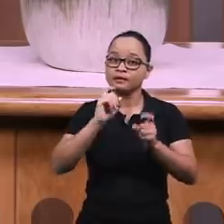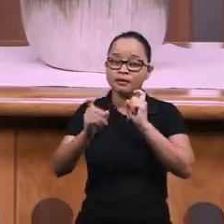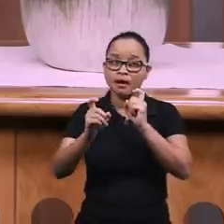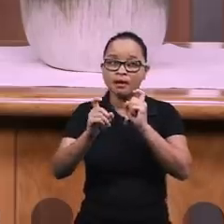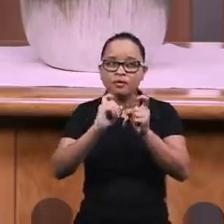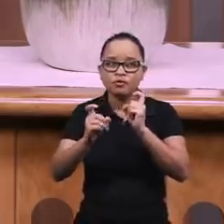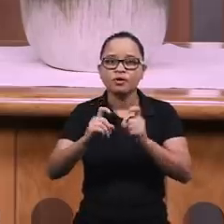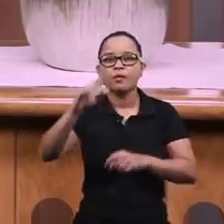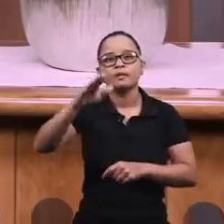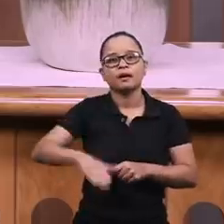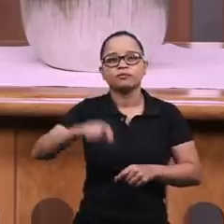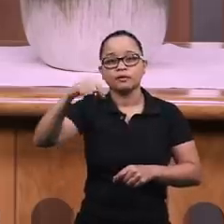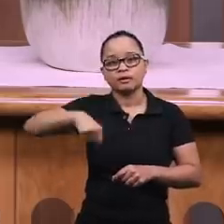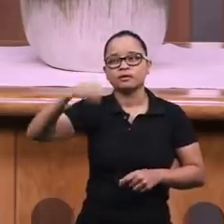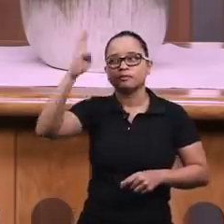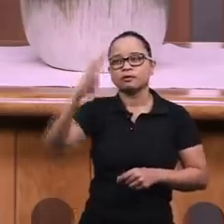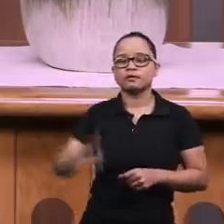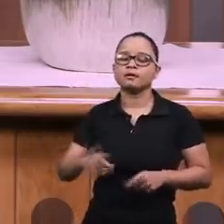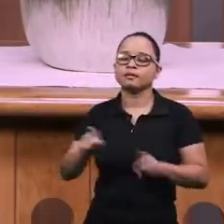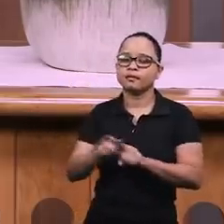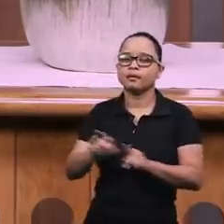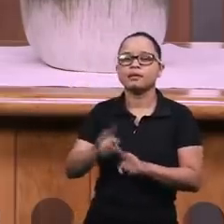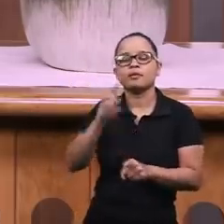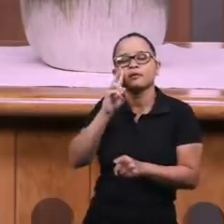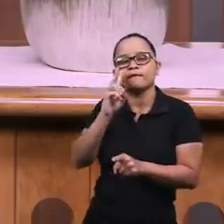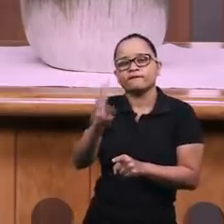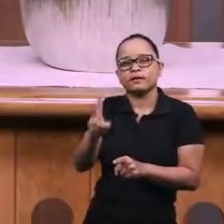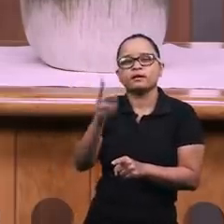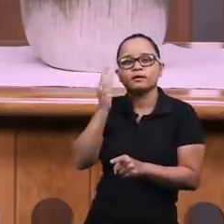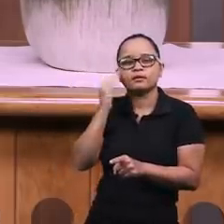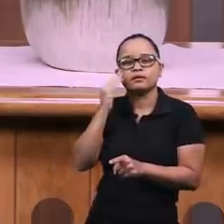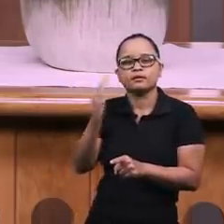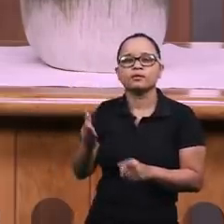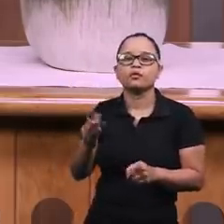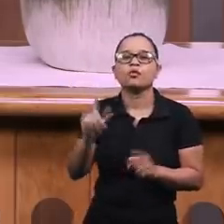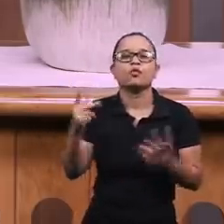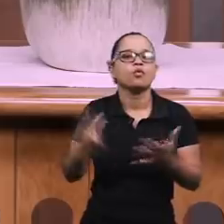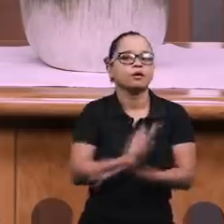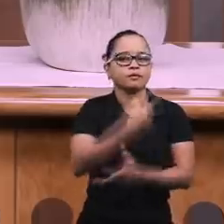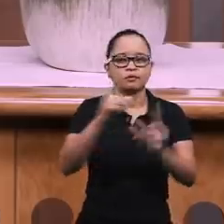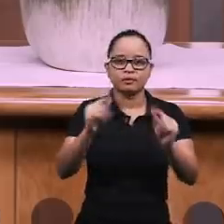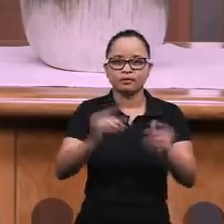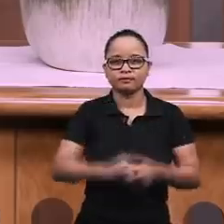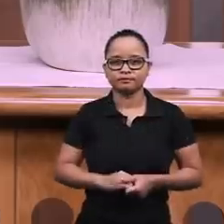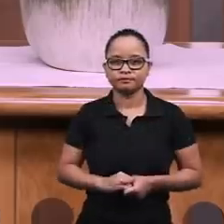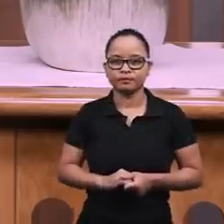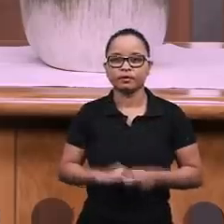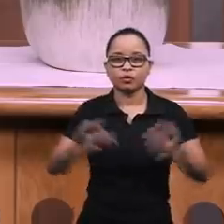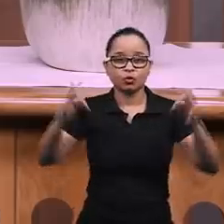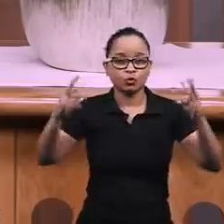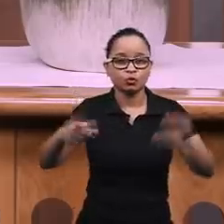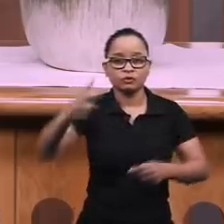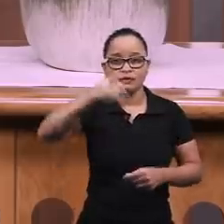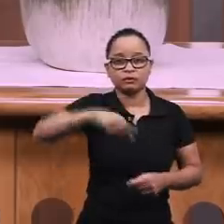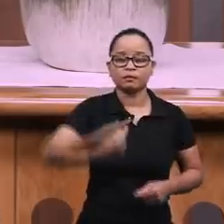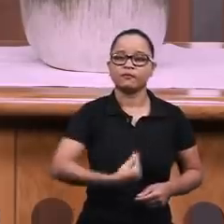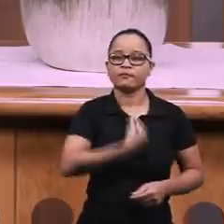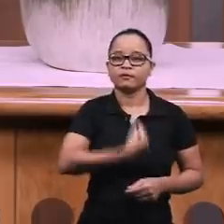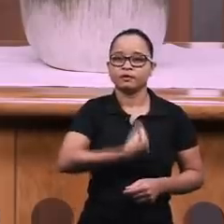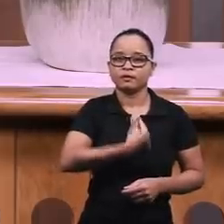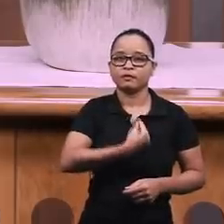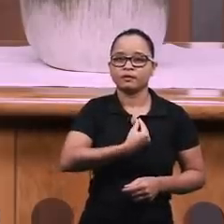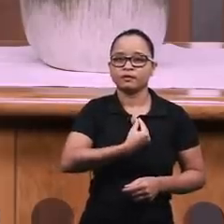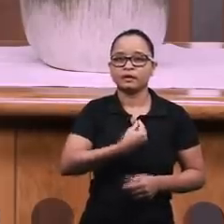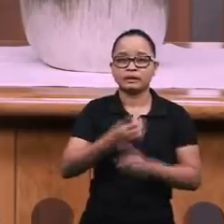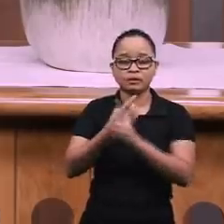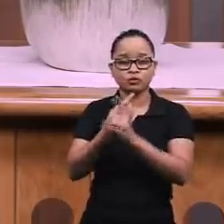que você aqui do Brasil possa também é ter o gostinho o que está acontecendo e ver como aquilo que nós estamos vivendo